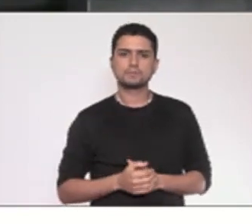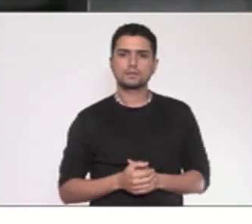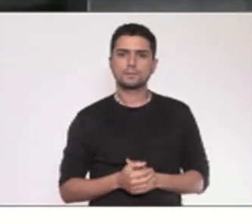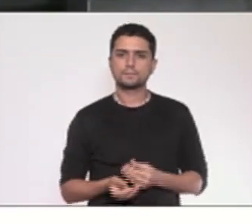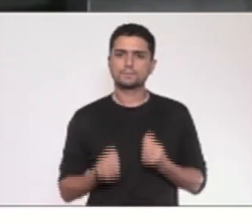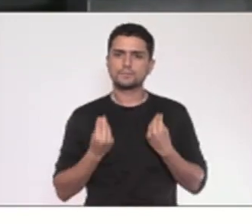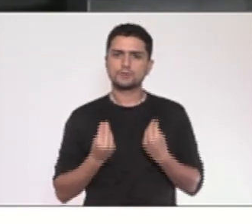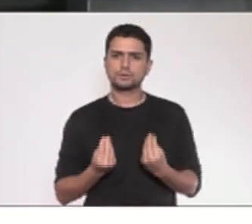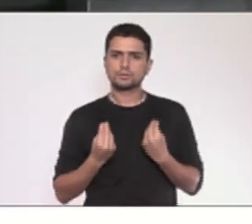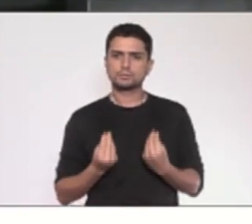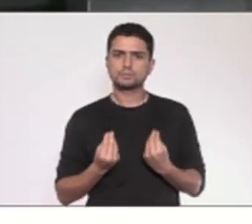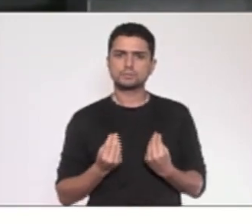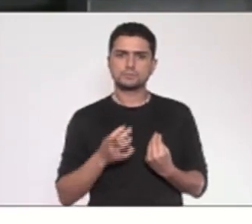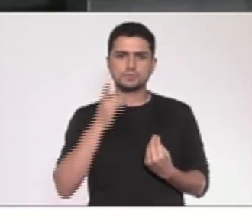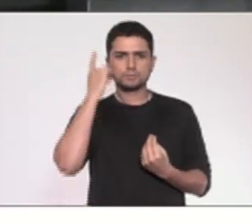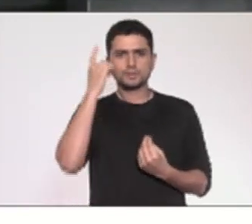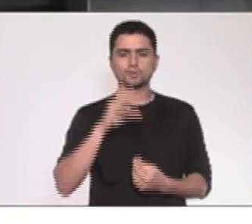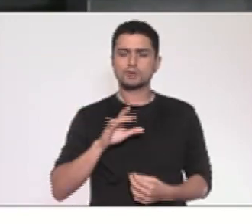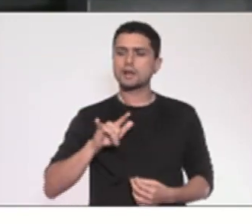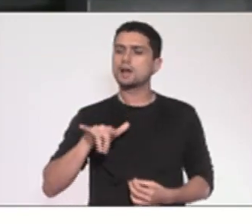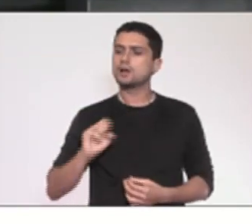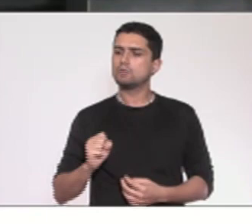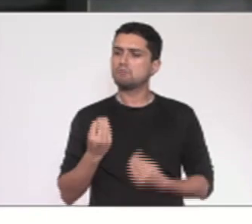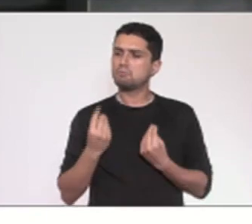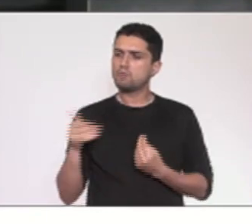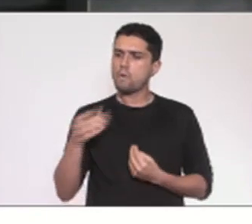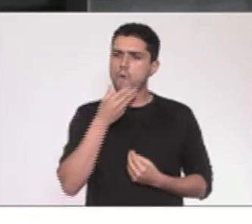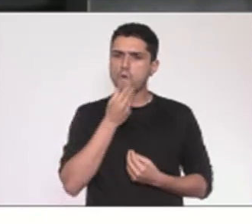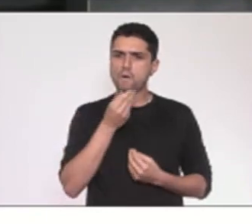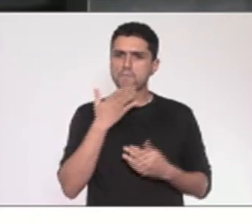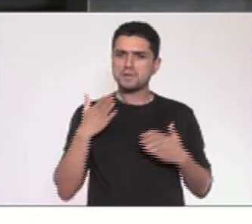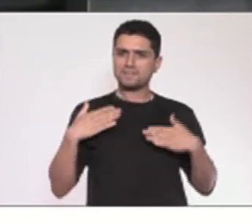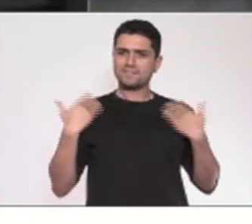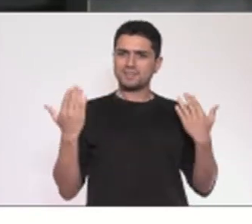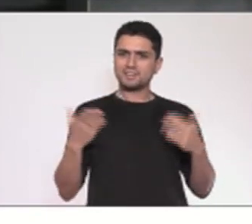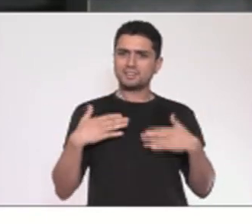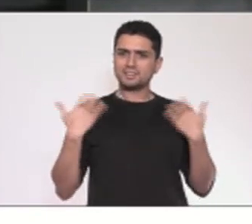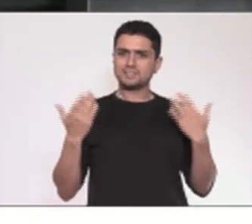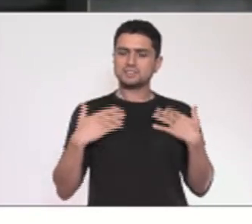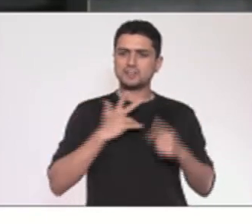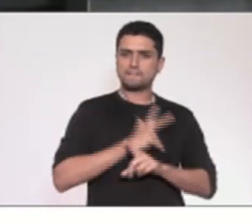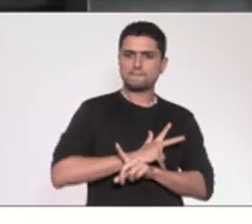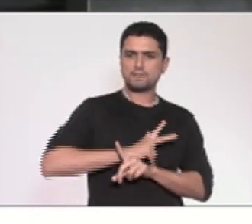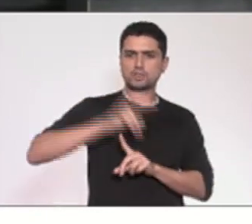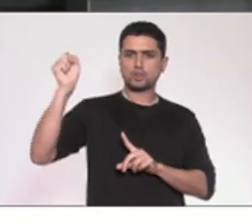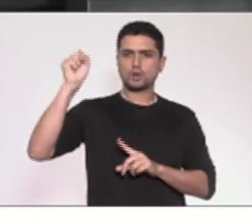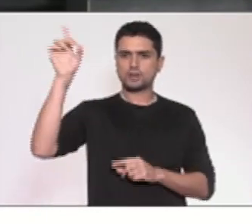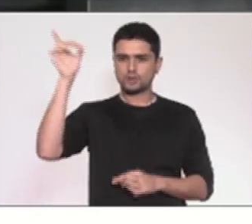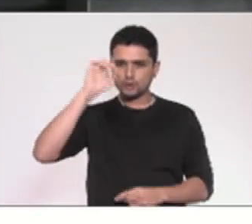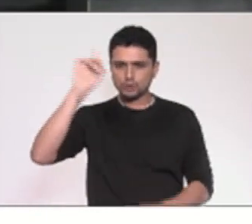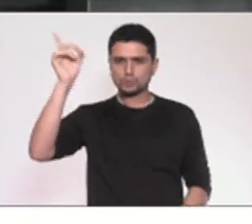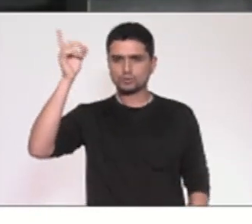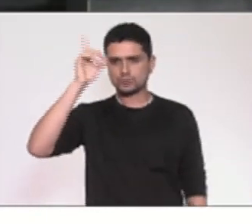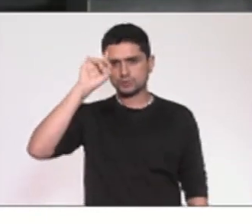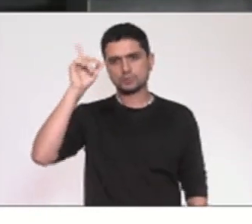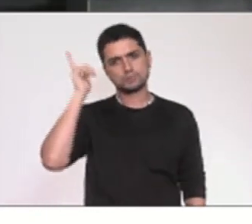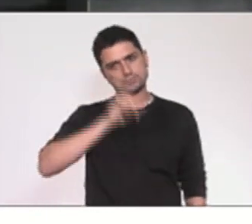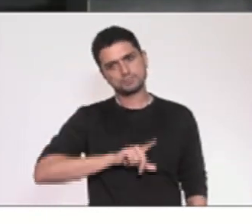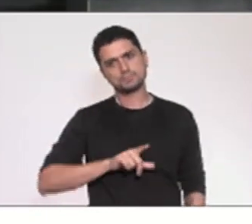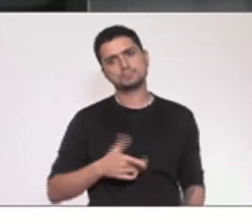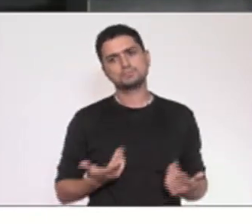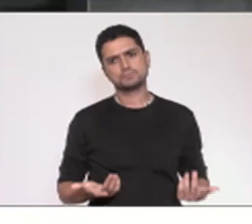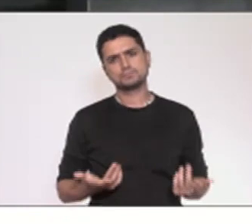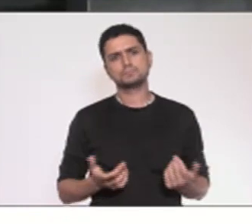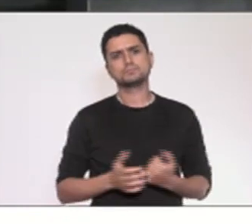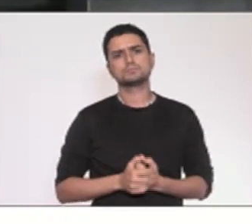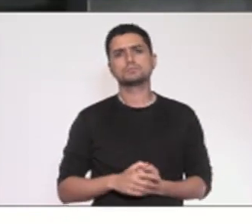Carlos Augusto, como ele vibra com as pequenas vitórias do dia a dia. Com certeza,